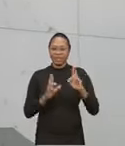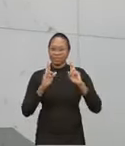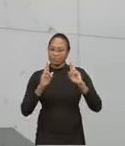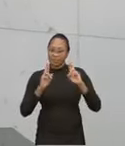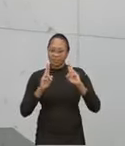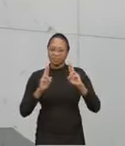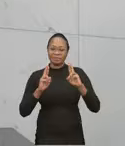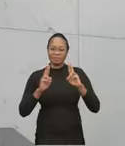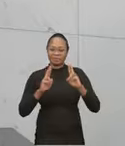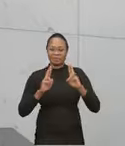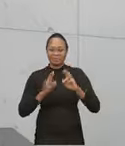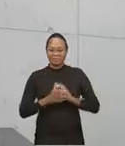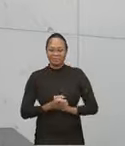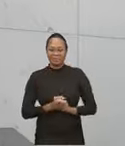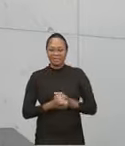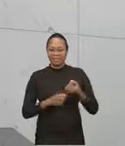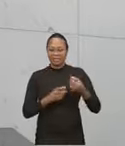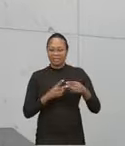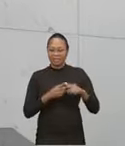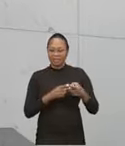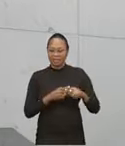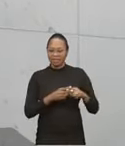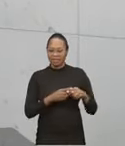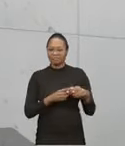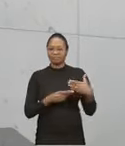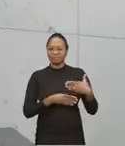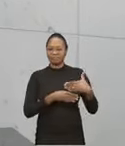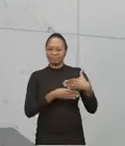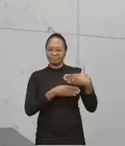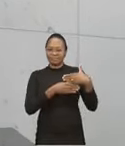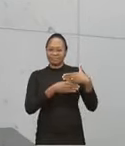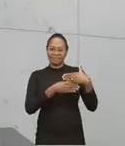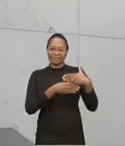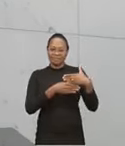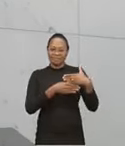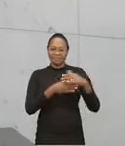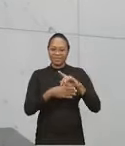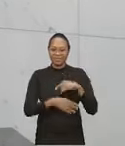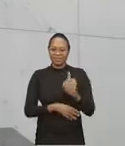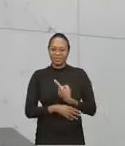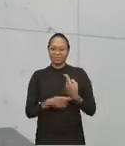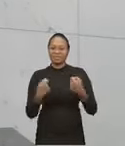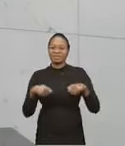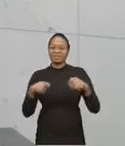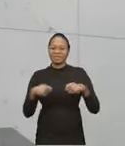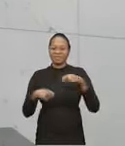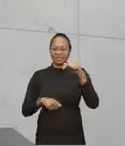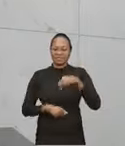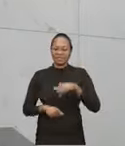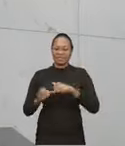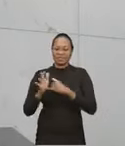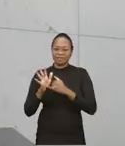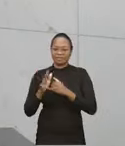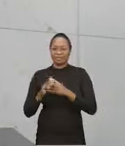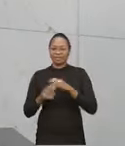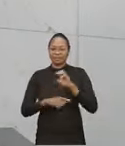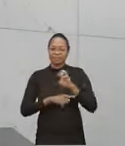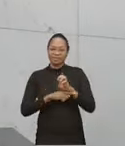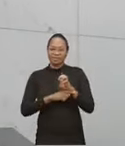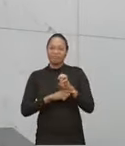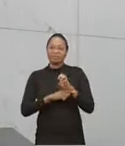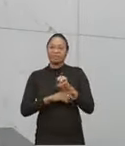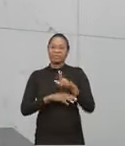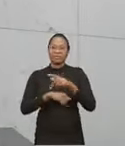que de fato essa reforma venha a gerar o que mais a gente precisa na cidade, em nosso país, em nosso estado,